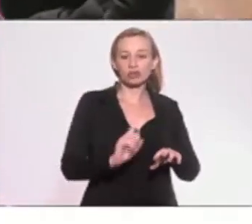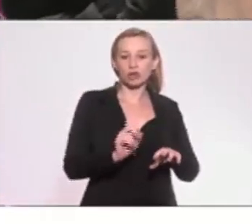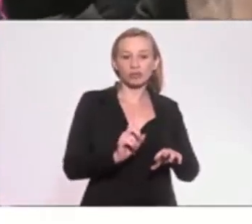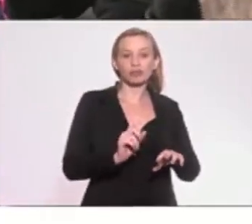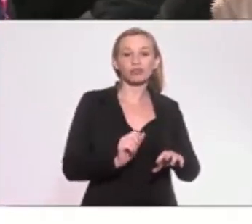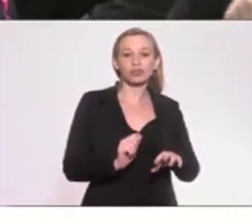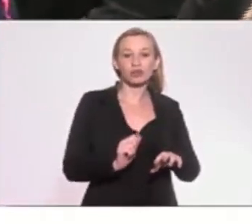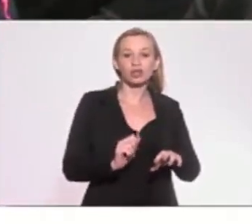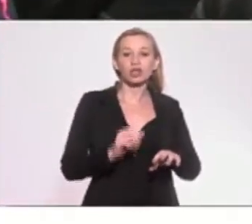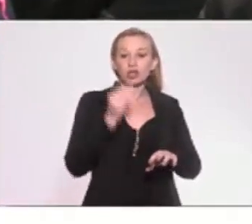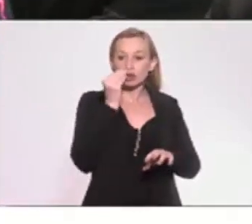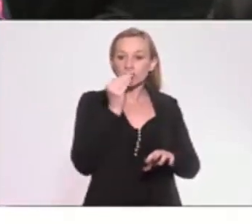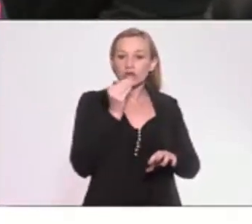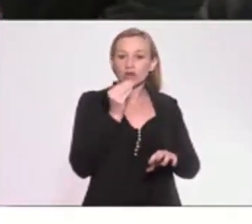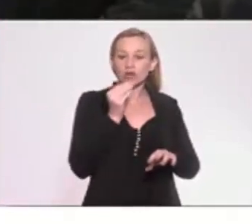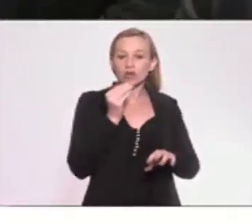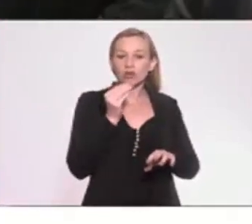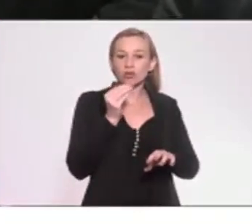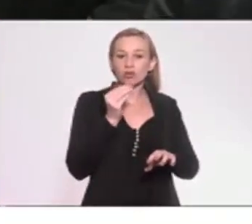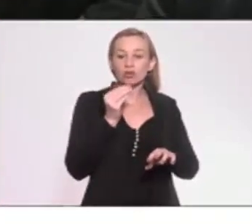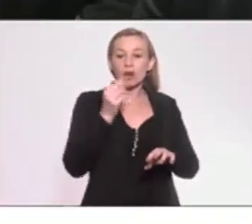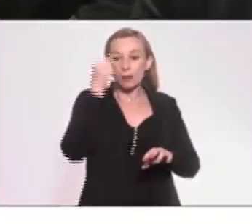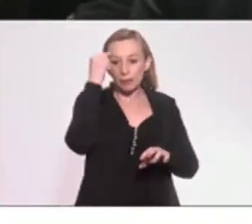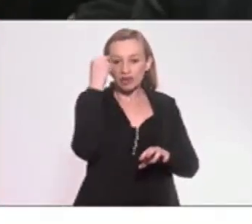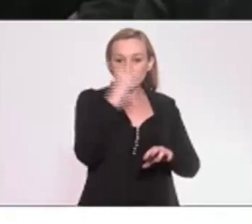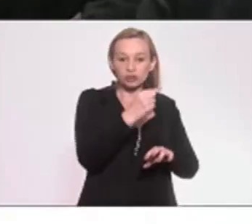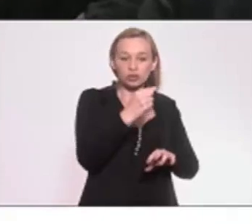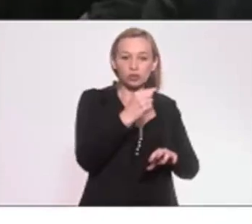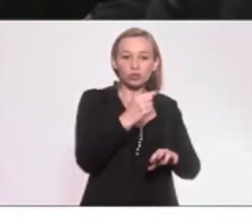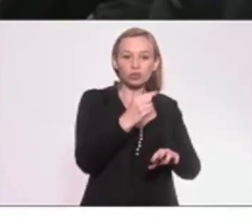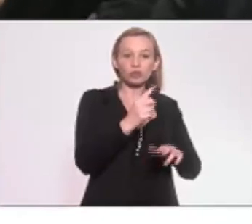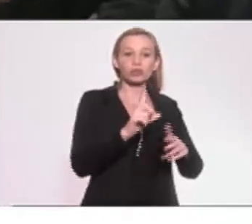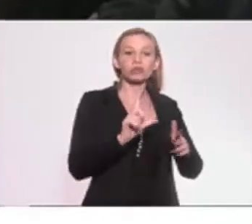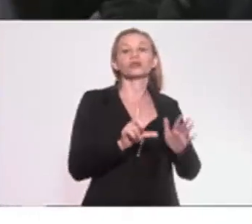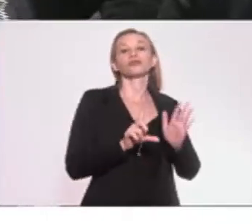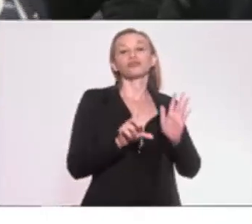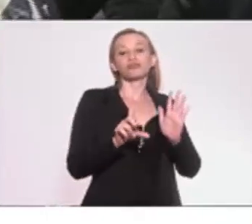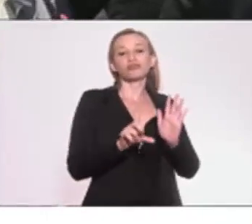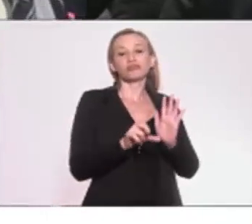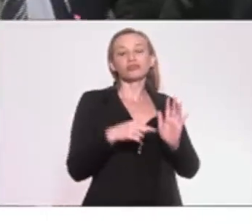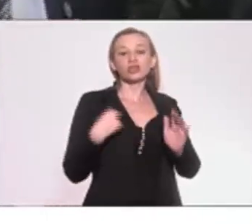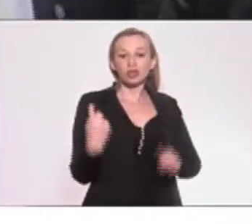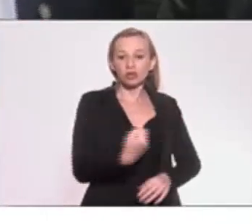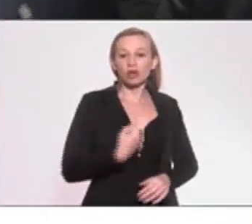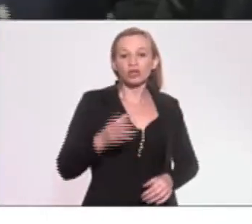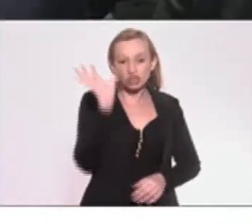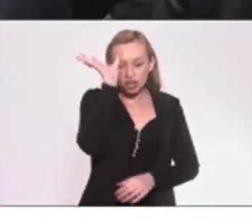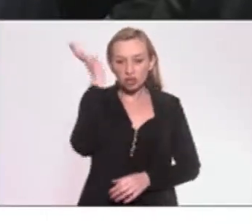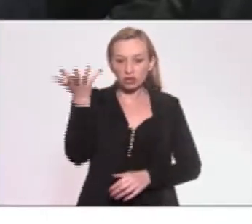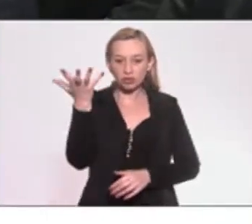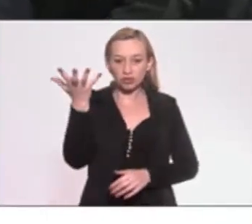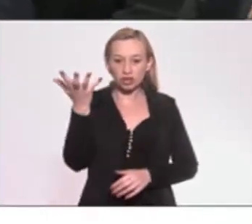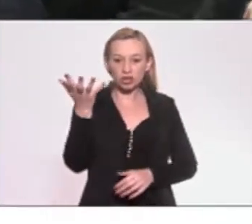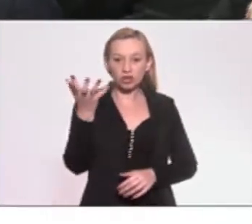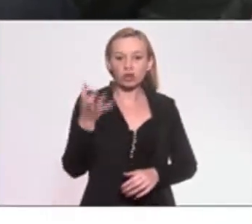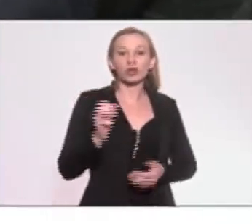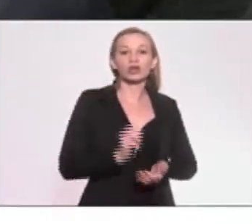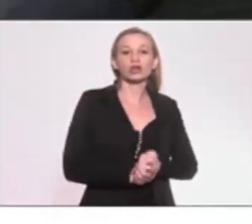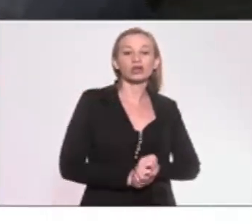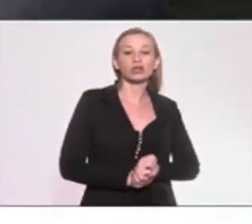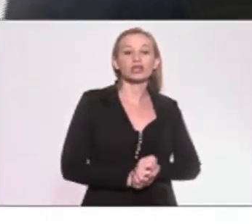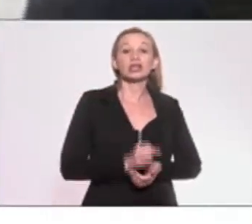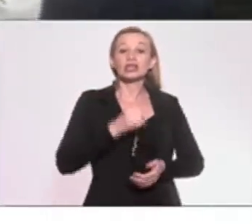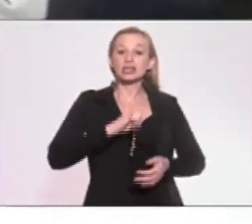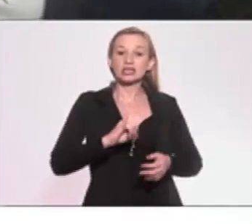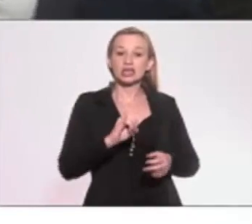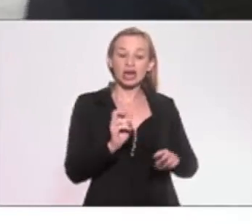Não fez isso. E mandou para a Assembleia Legislativa resolver. Resolver o crivo de constitucionalidade. Resolver se essas